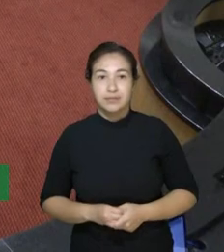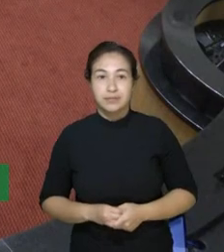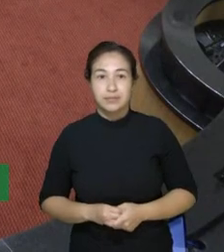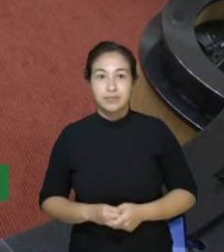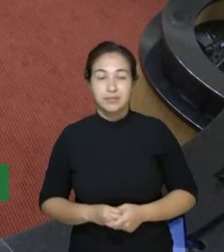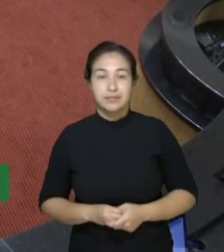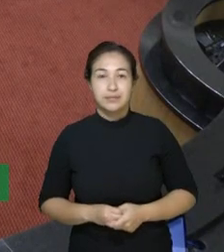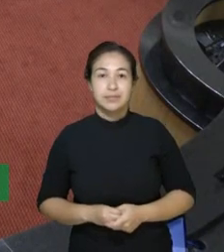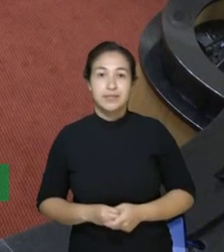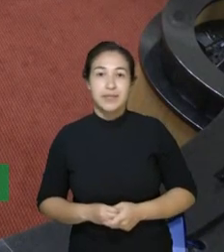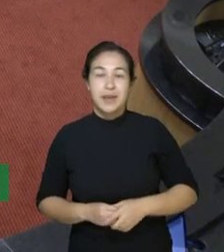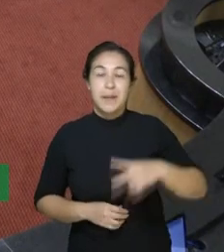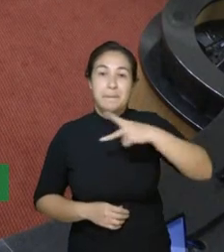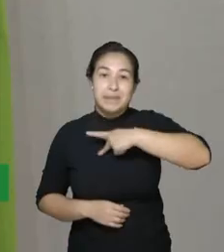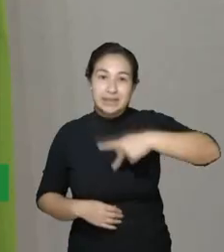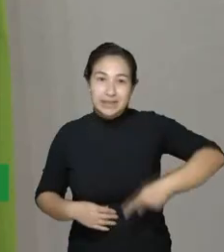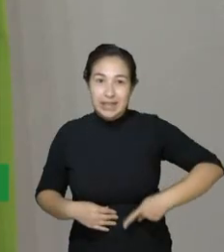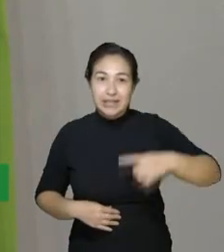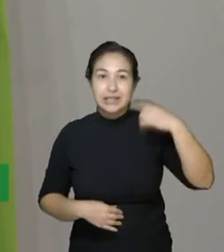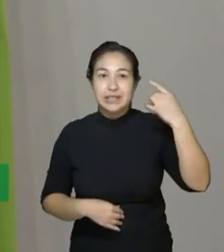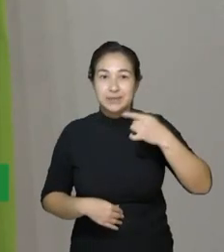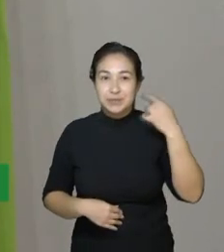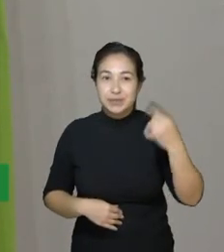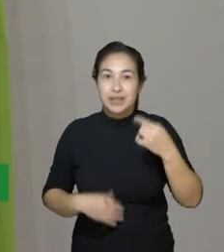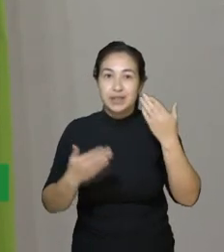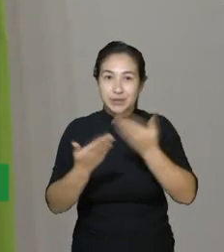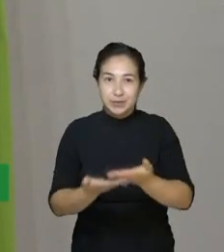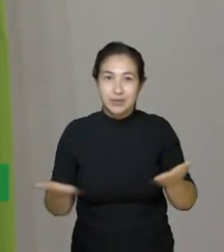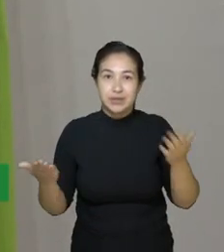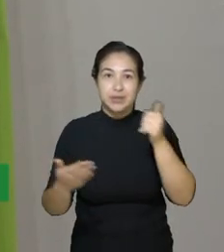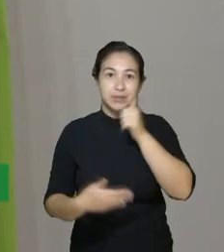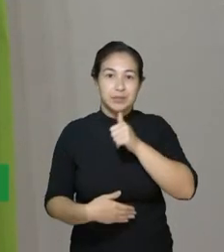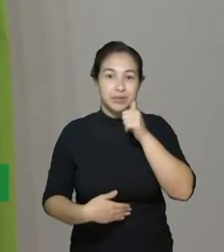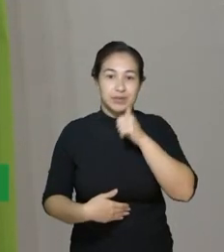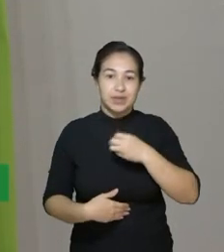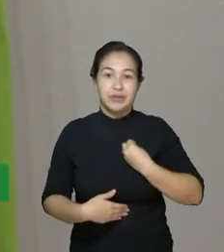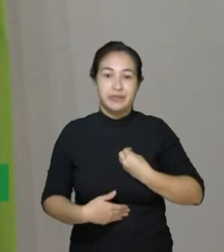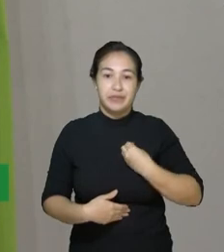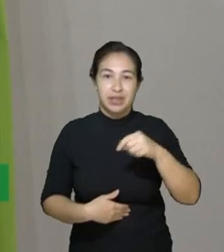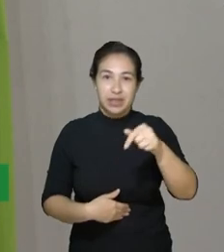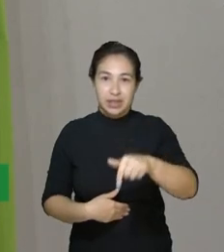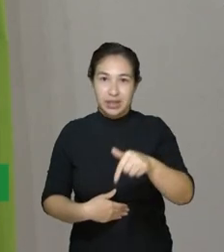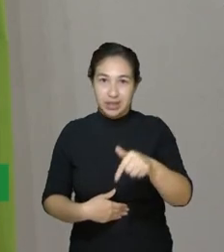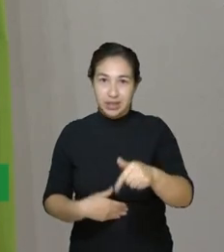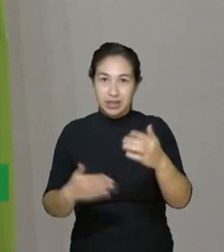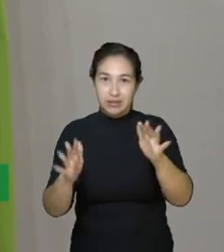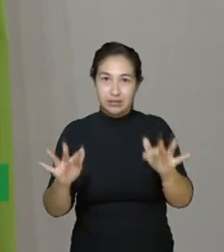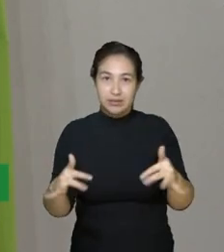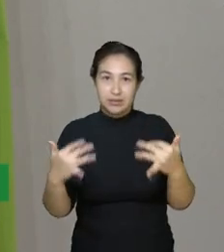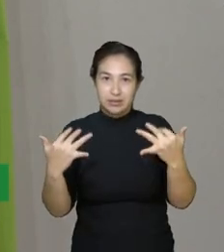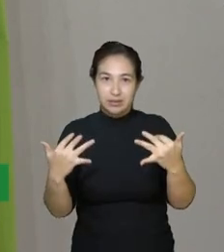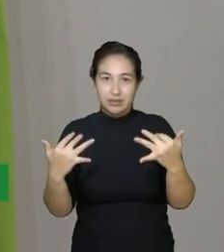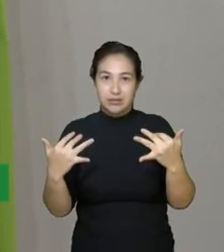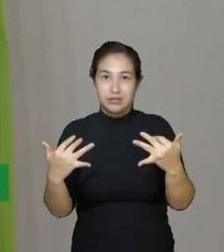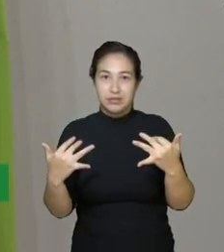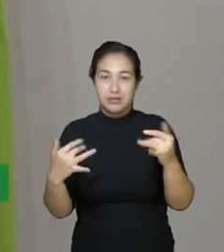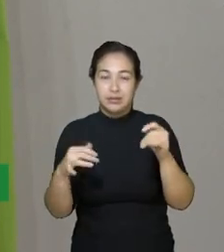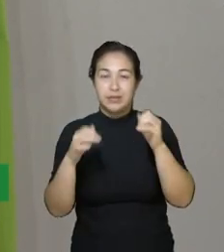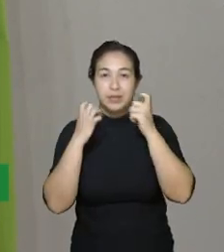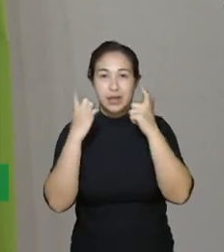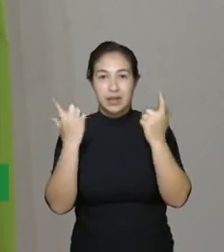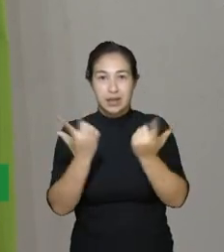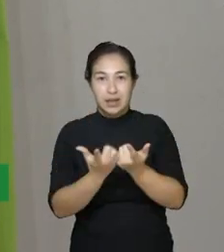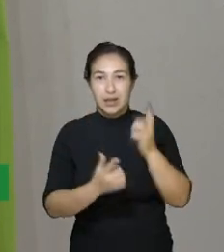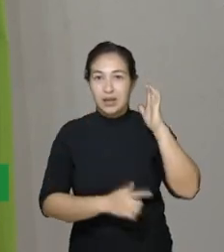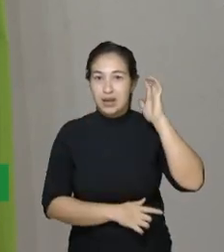Senhor presidente, senhores deputados, deputadas que ainda estão nessa casa, aqueles que nos acompanham pela TV Legislativa, pela Rádio Alesc,